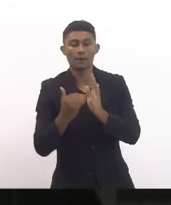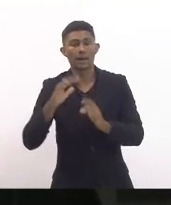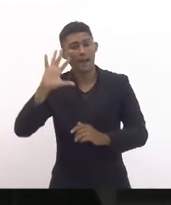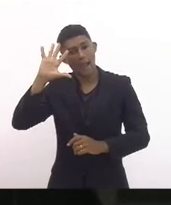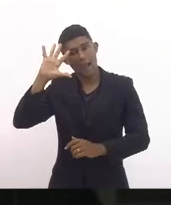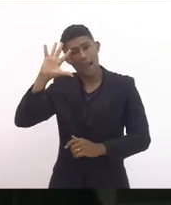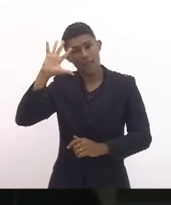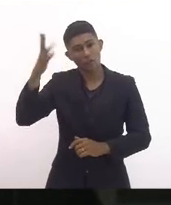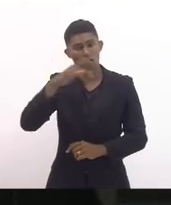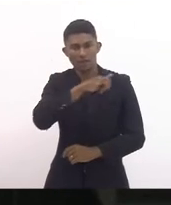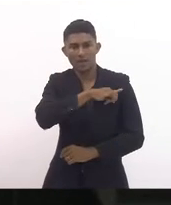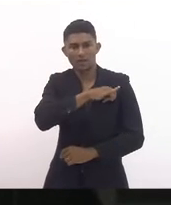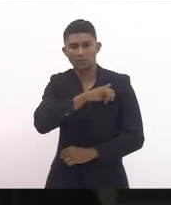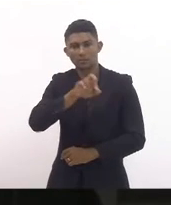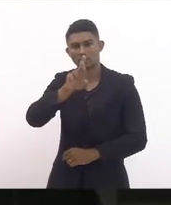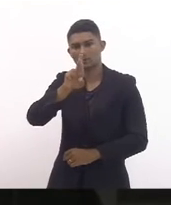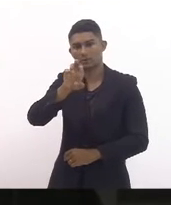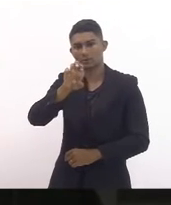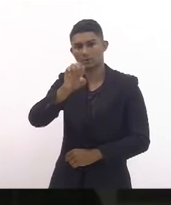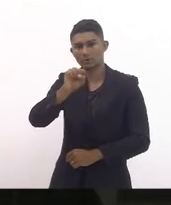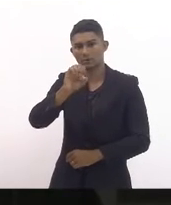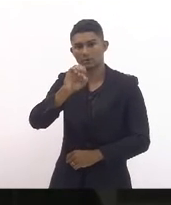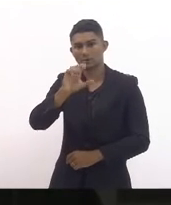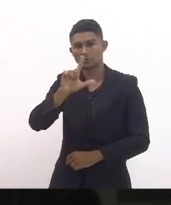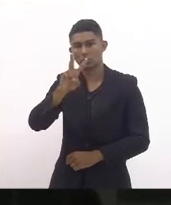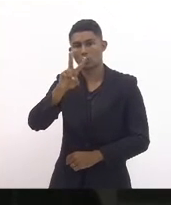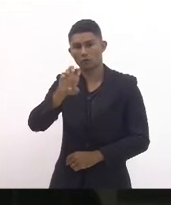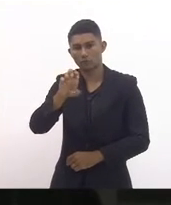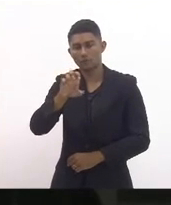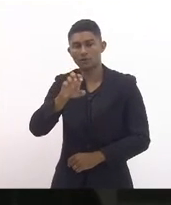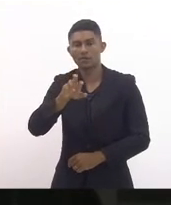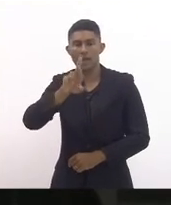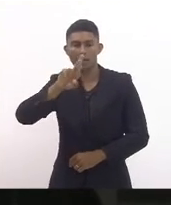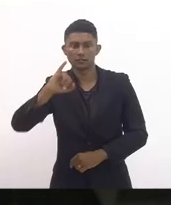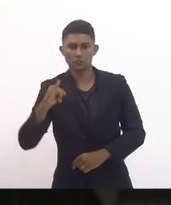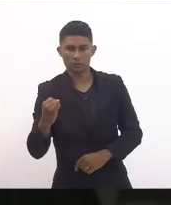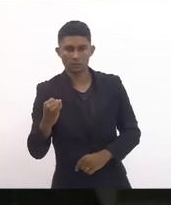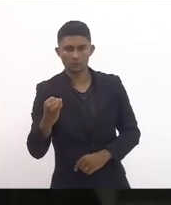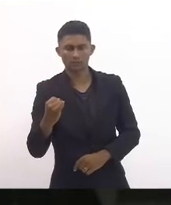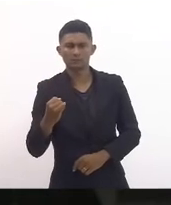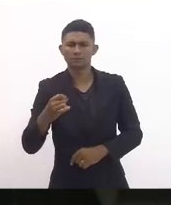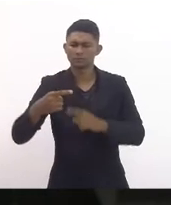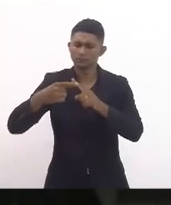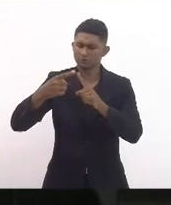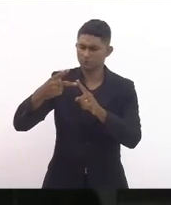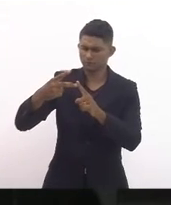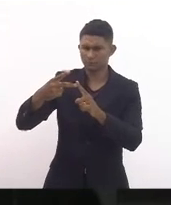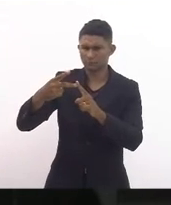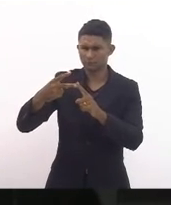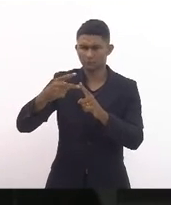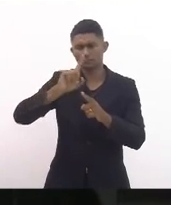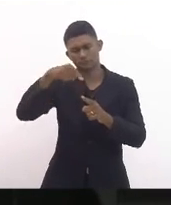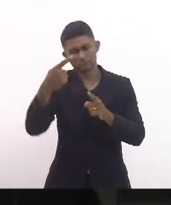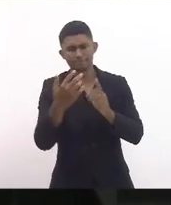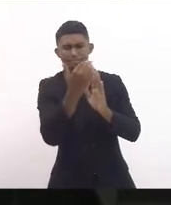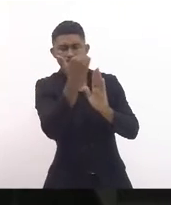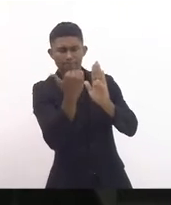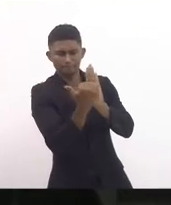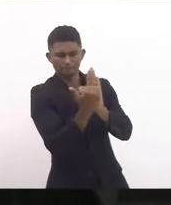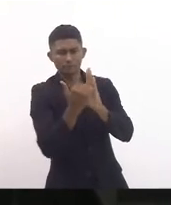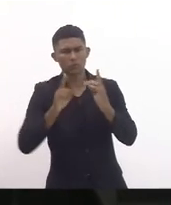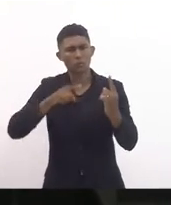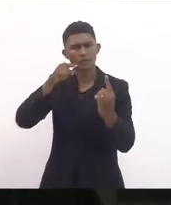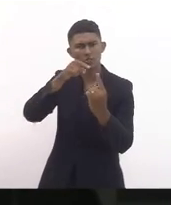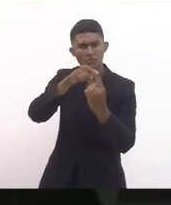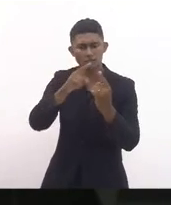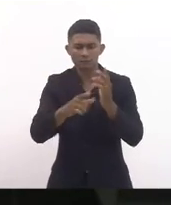há de quê E aí se criou o eixo de infraestrutura confundindo